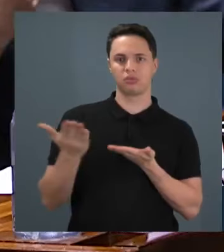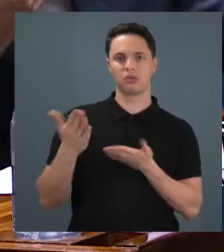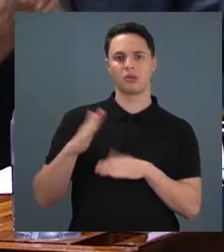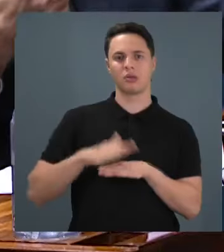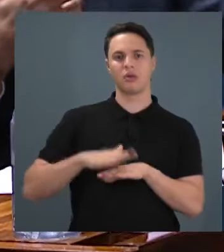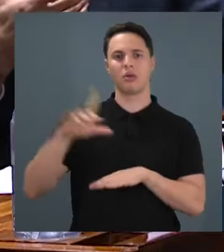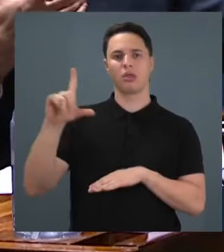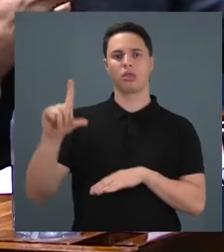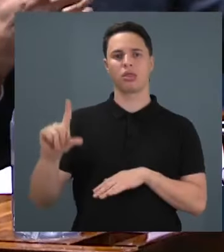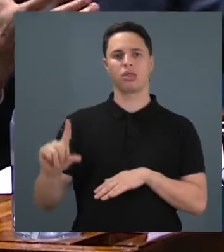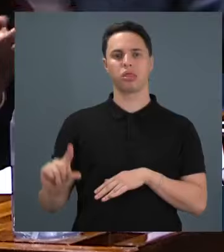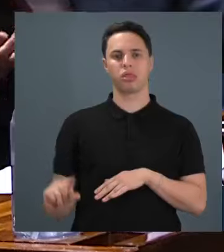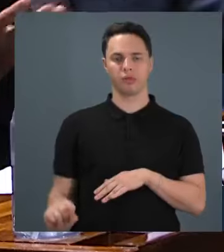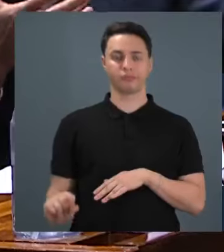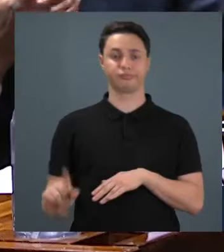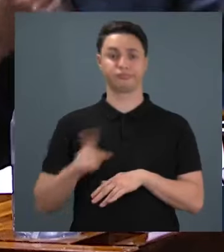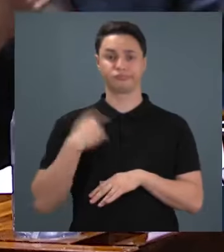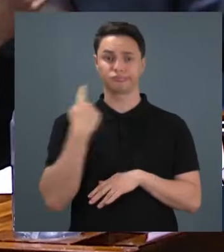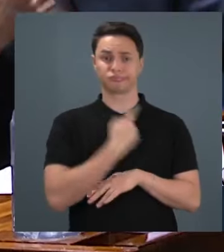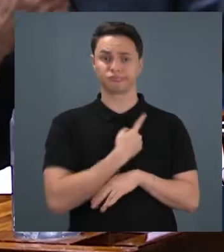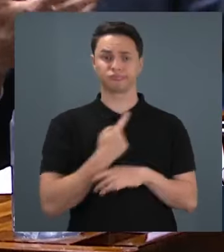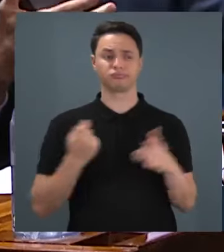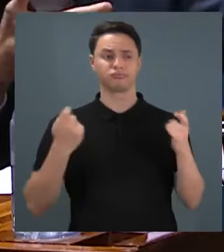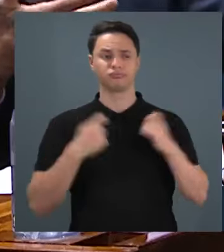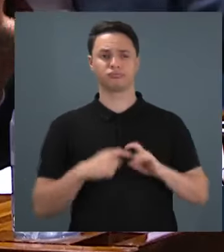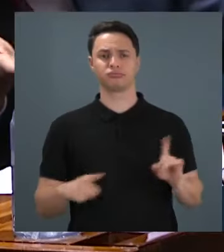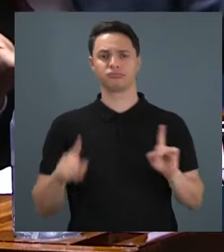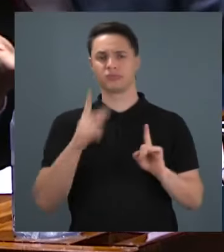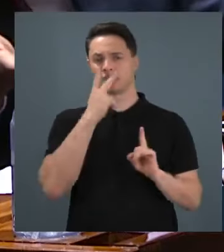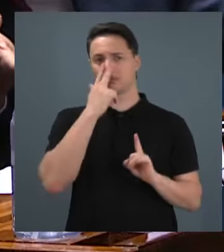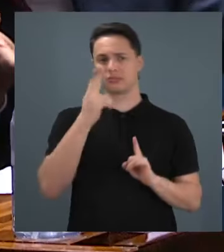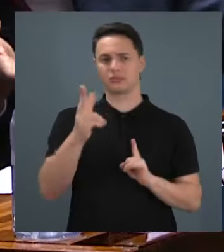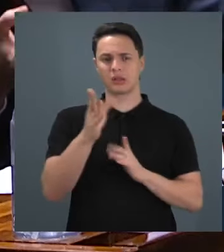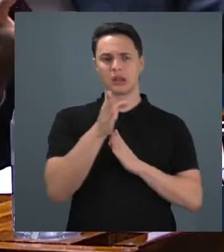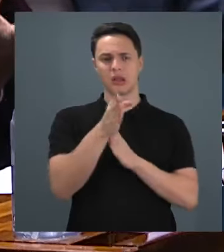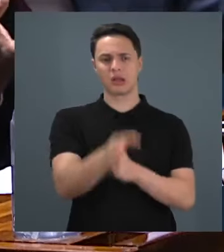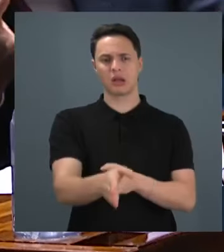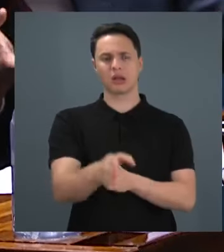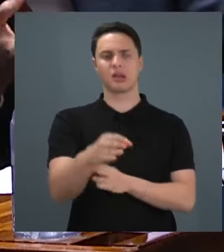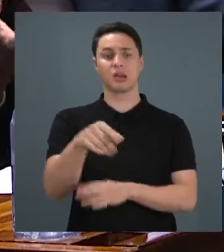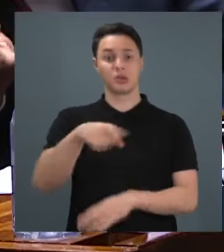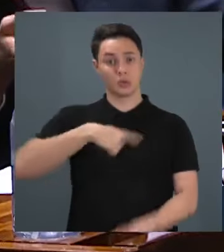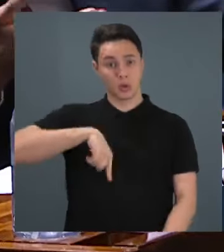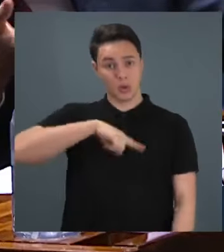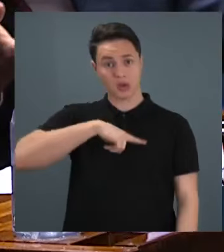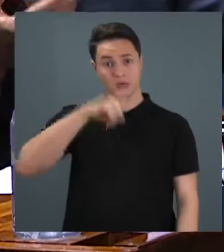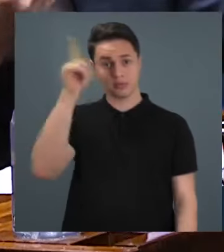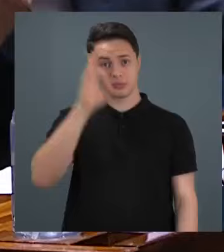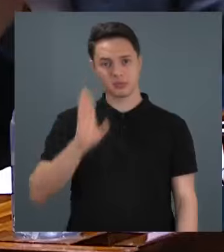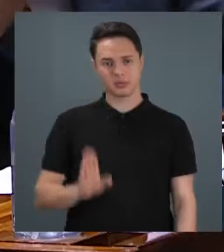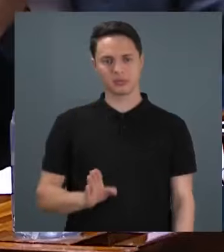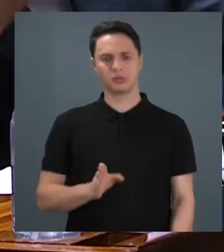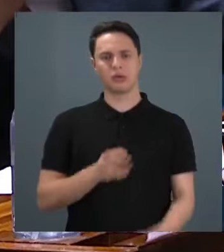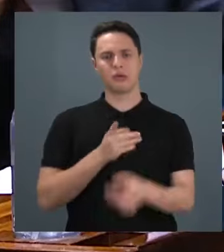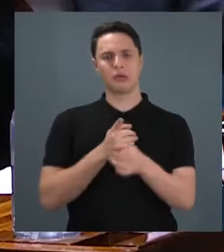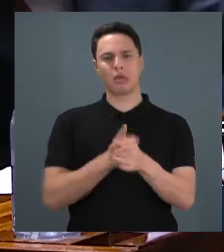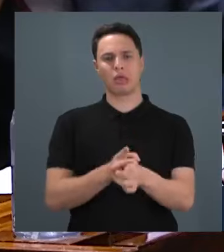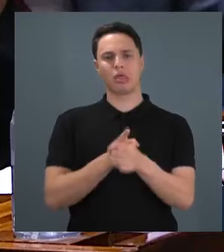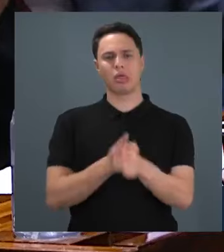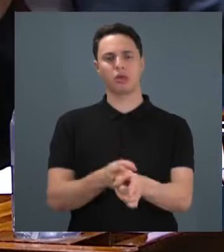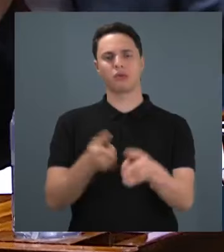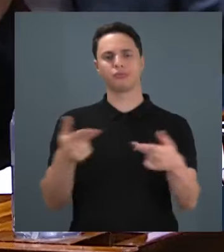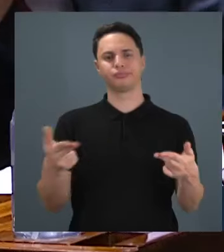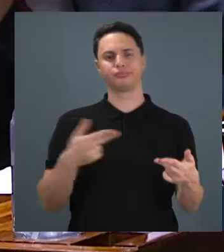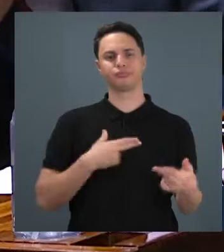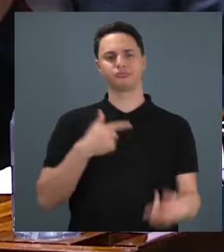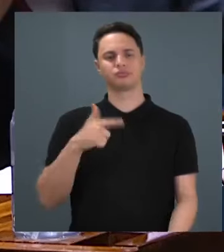receitas. E nós, que não precisamos mais perseguir o centro da meta, nós, Brasil, vamos correr atrás novamente de receitas não